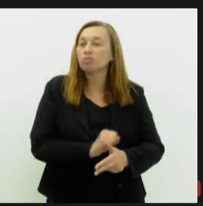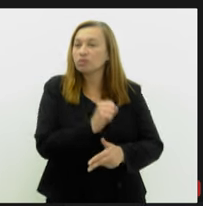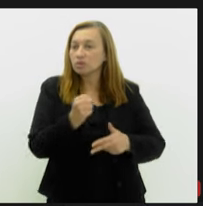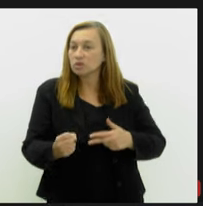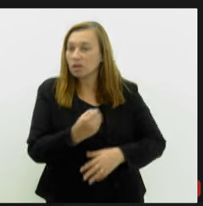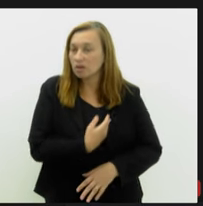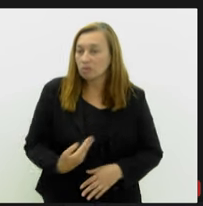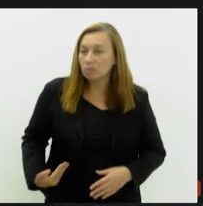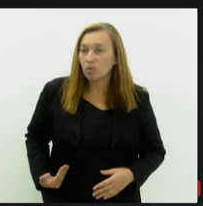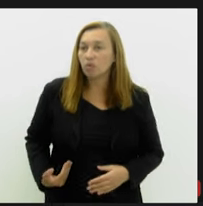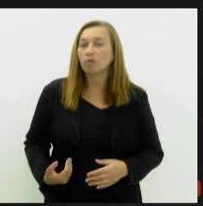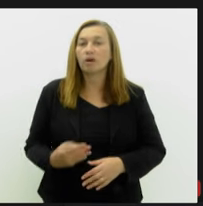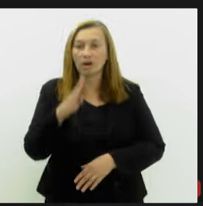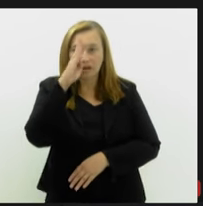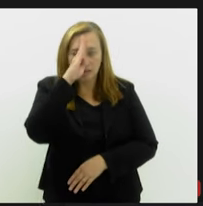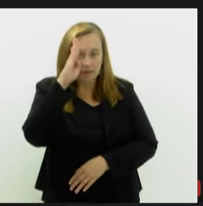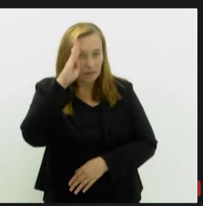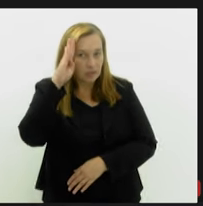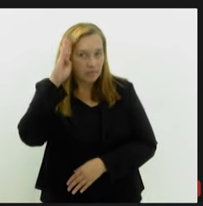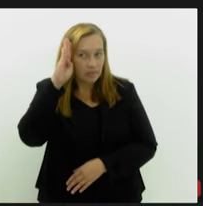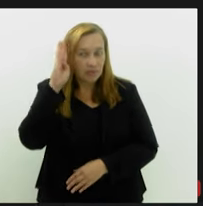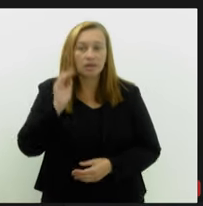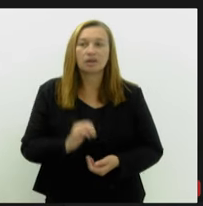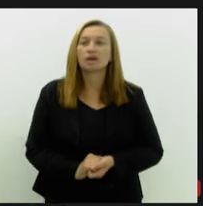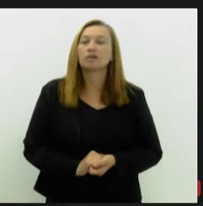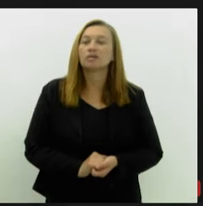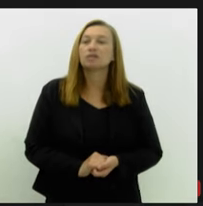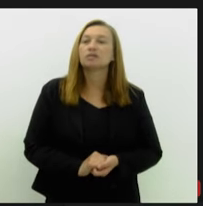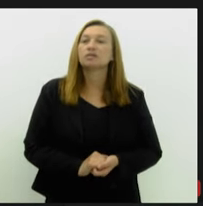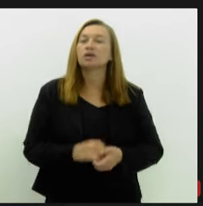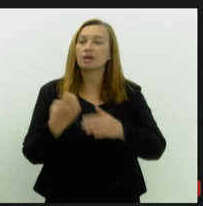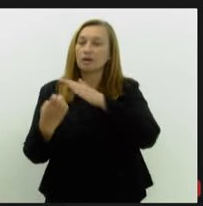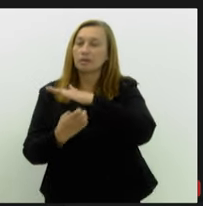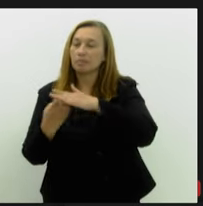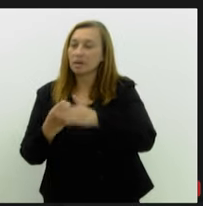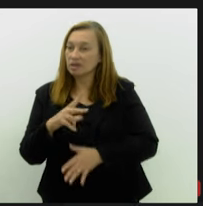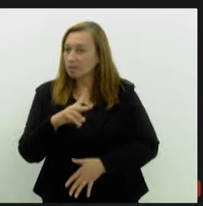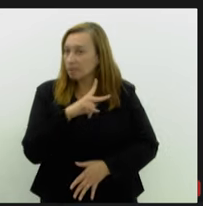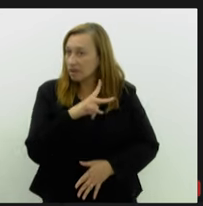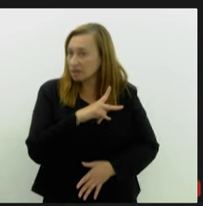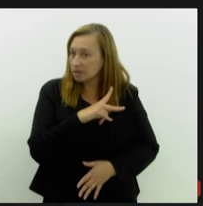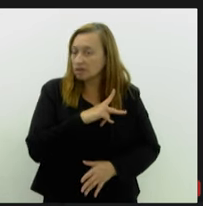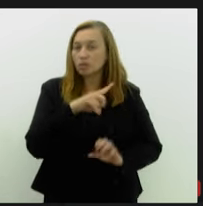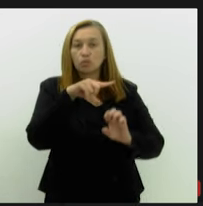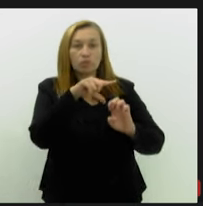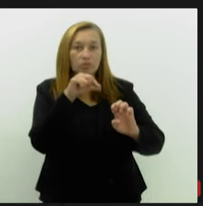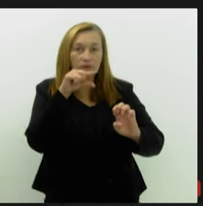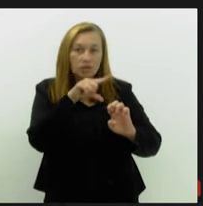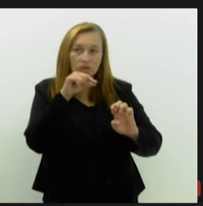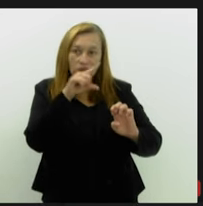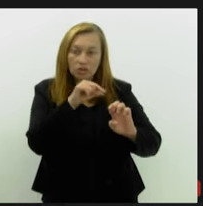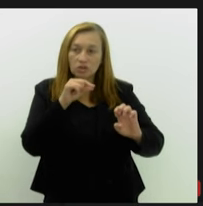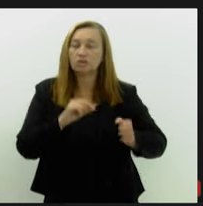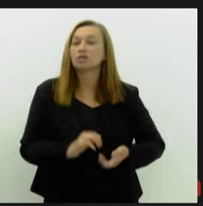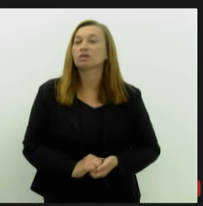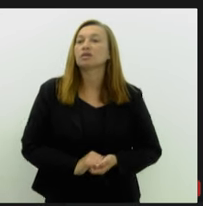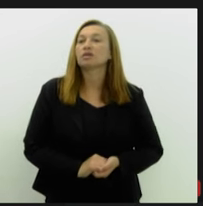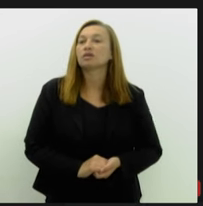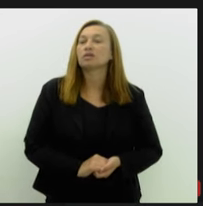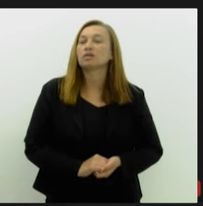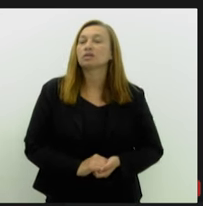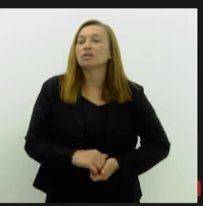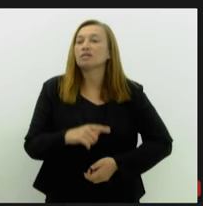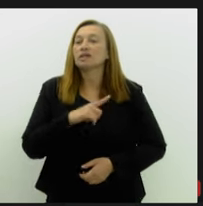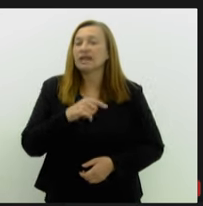da academia e também do setor privado, com a sua pujança no empreendedorismo. Lá vão ter